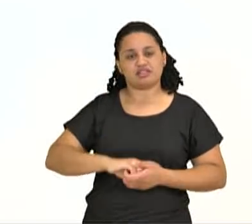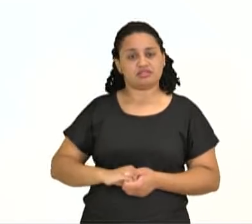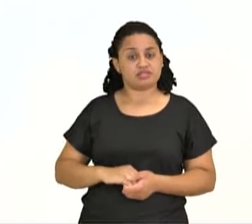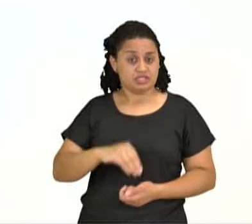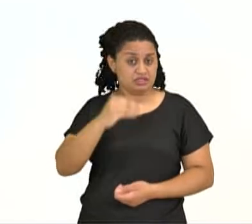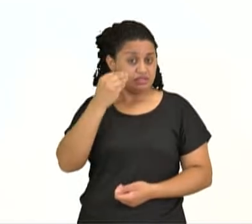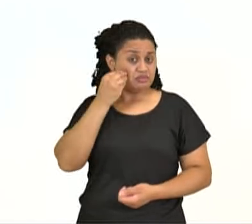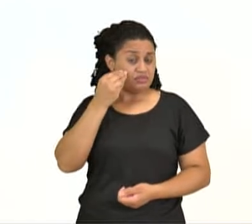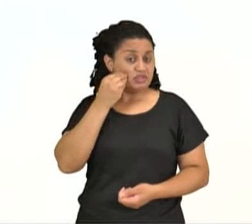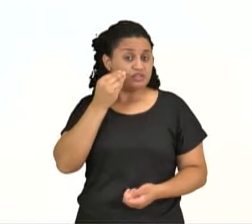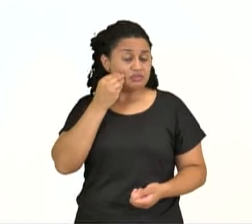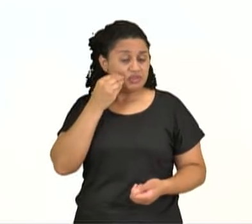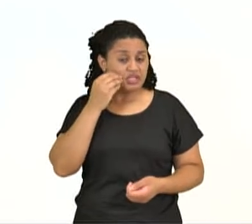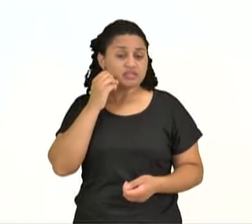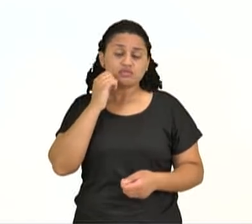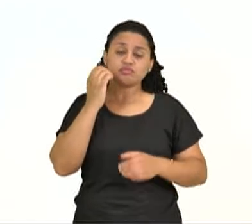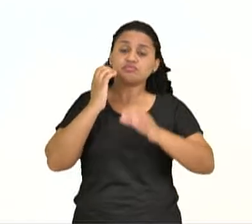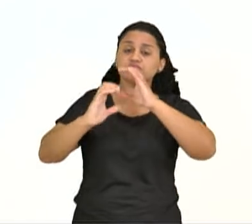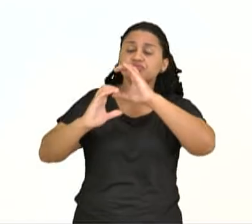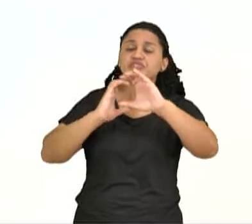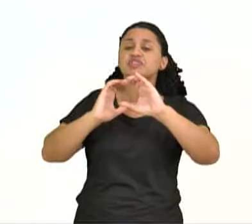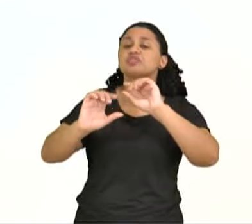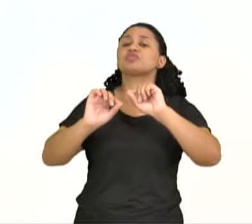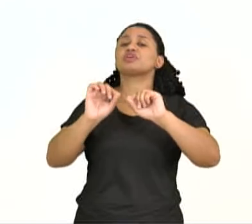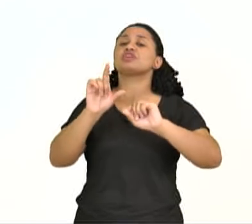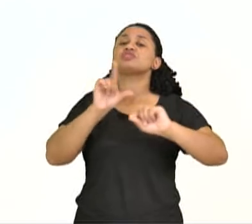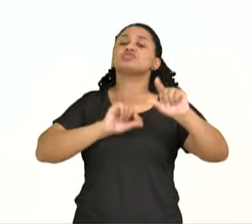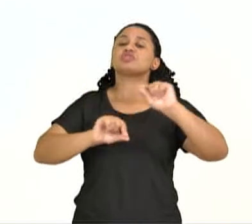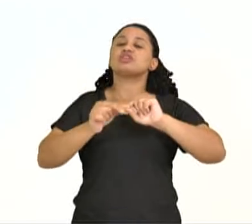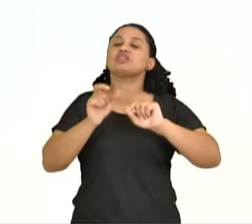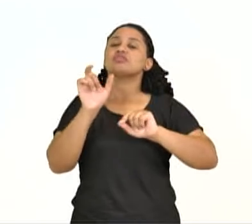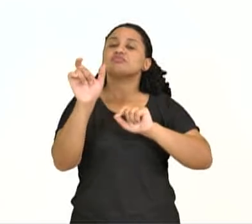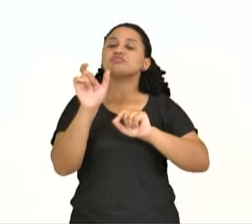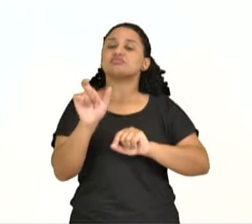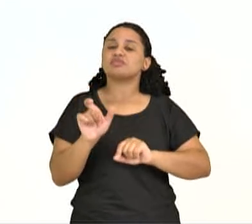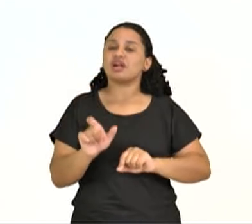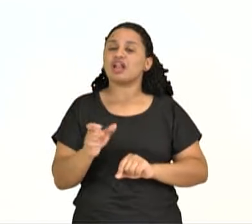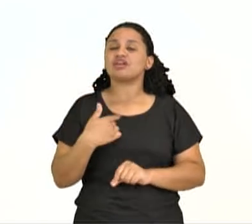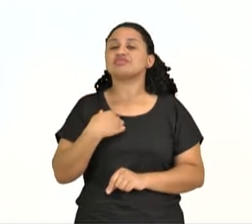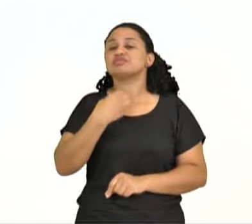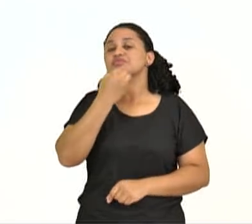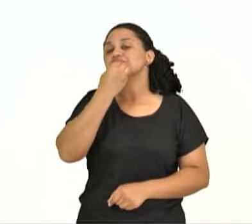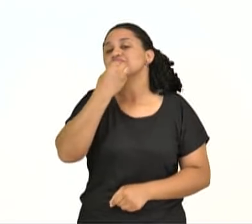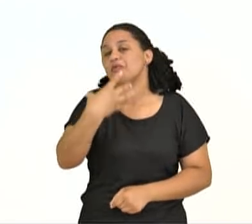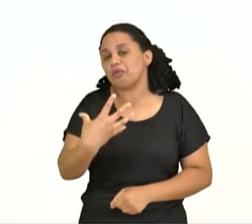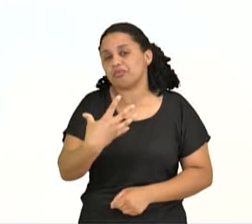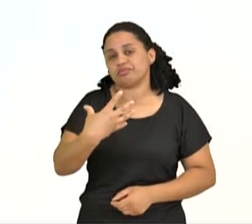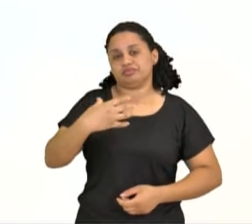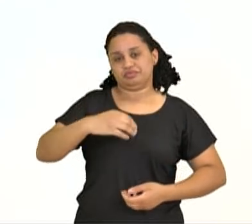Experimentem, sempre que comunicam, escolher palavras com carga afetiva positiva.